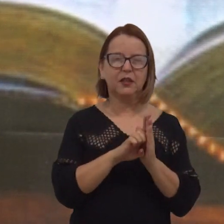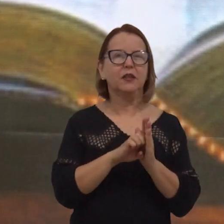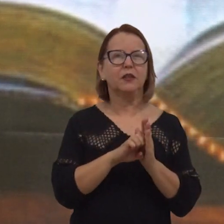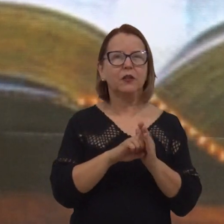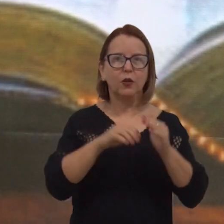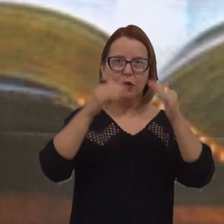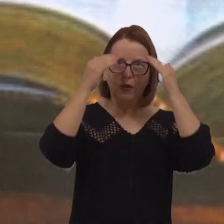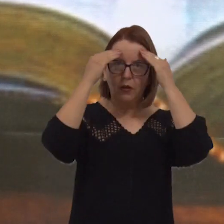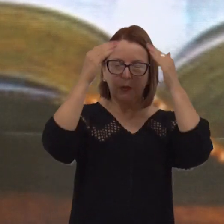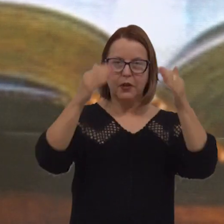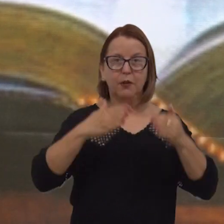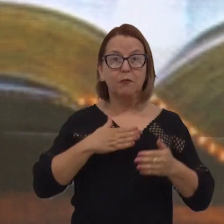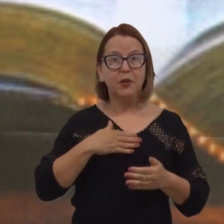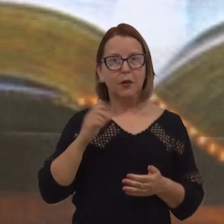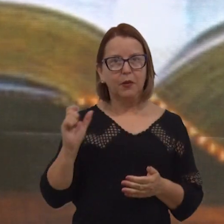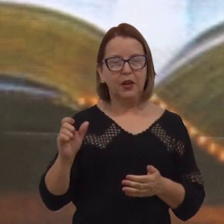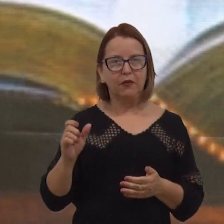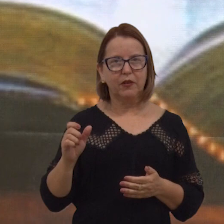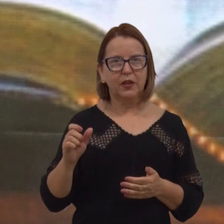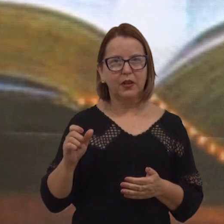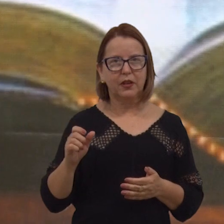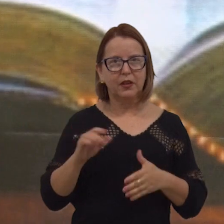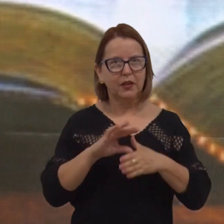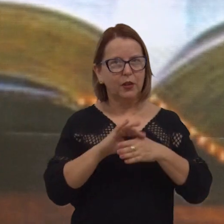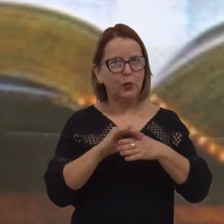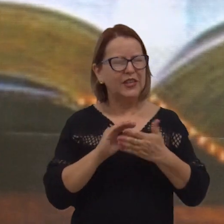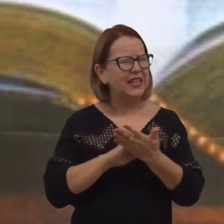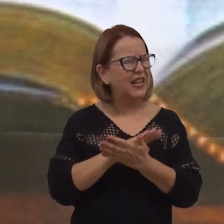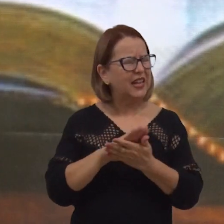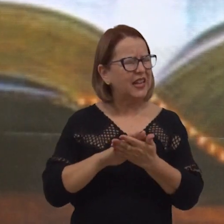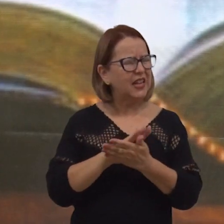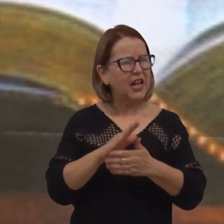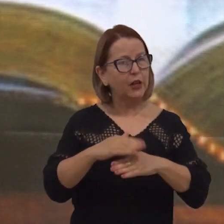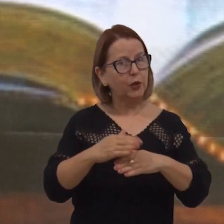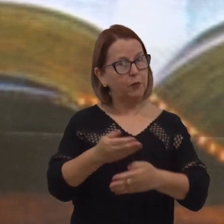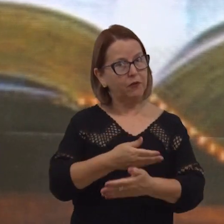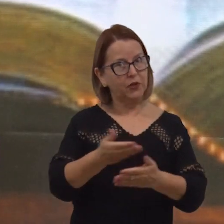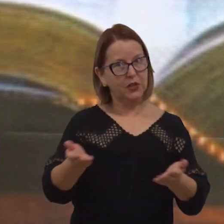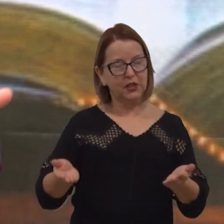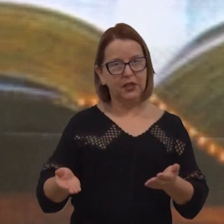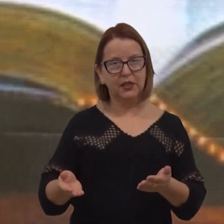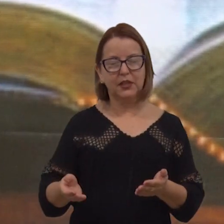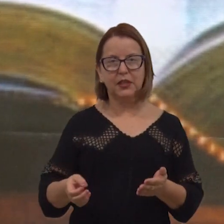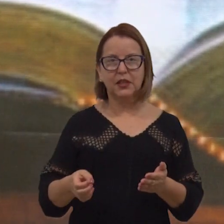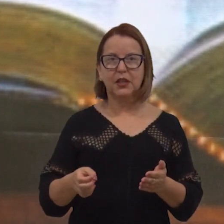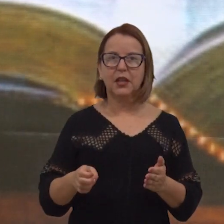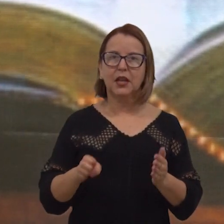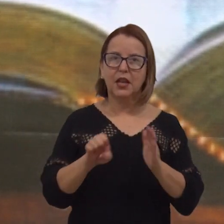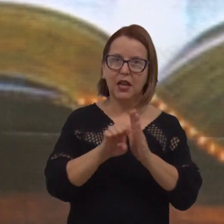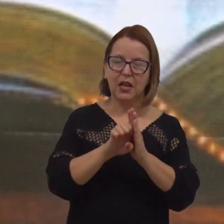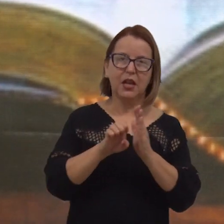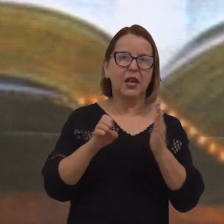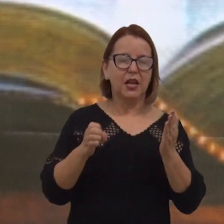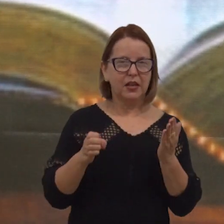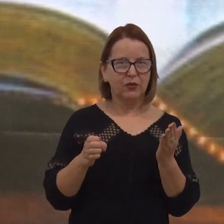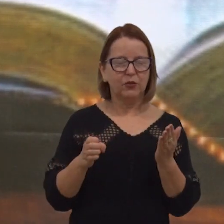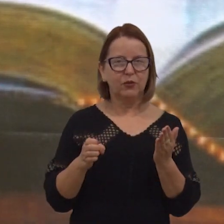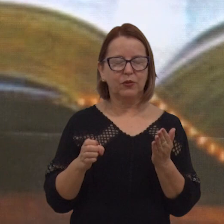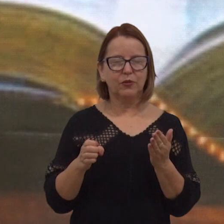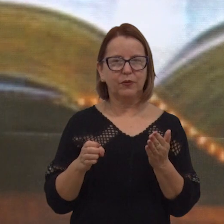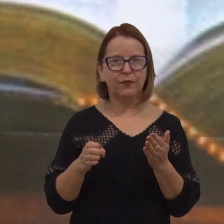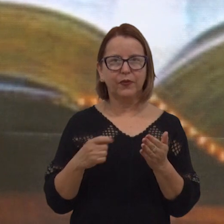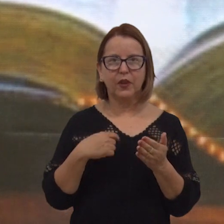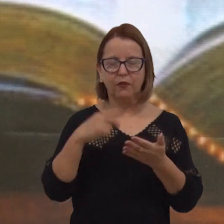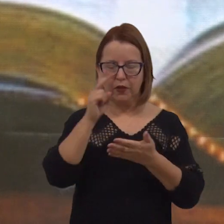ouvirem a minha palavra, nenhuma doença, nenhuma enfermidade virá sobre vocês. O texto lá de Êxodo, quando nós lemos, eu vou ler